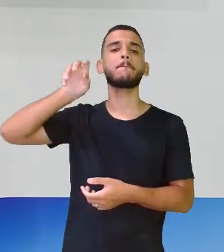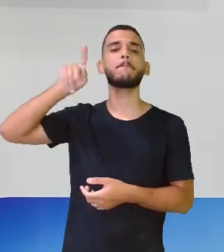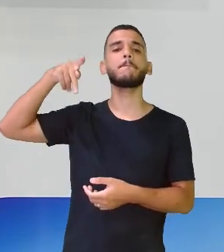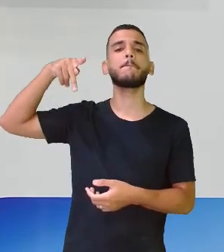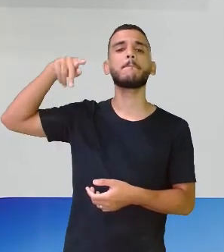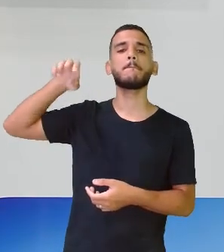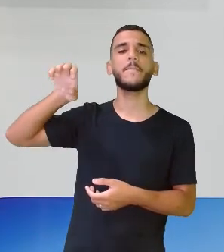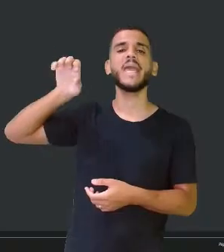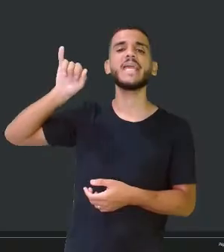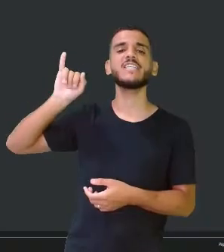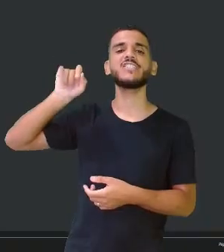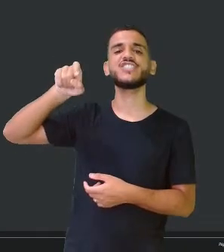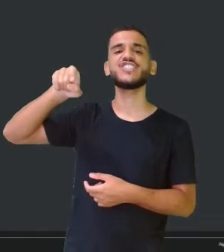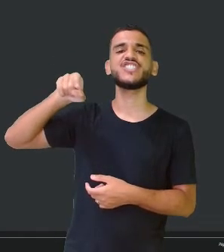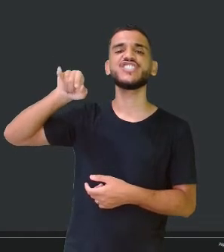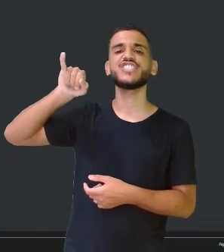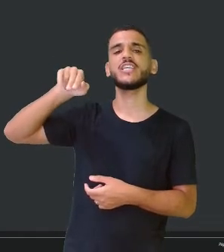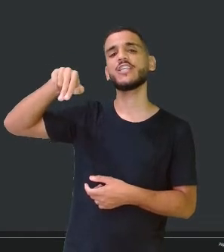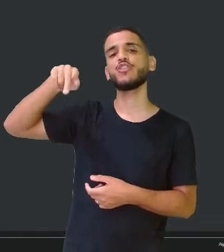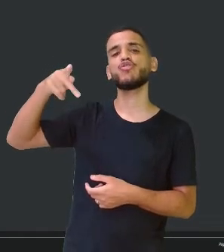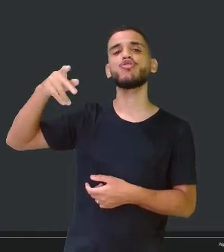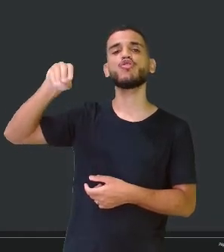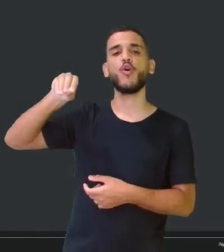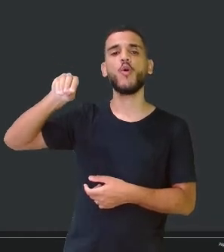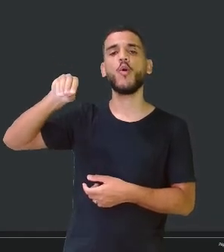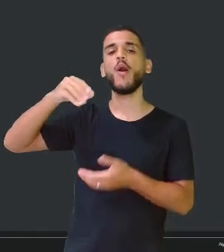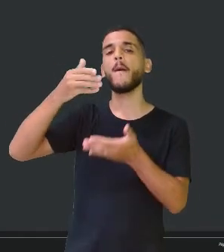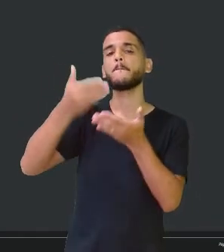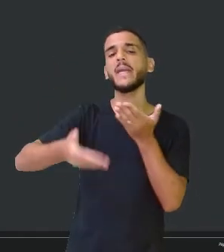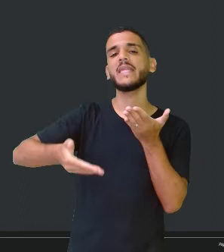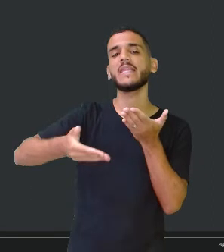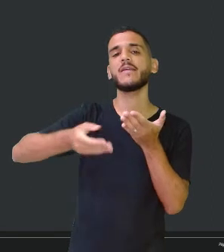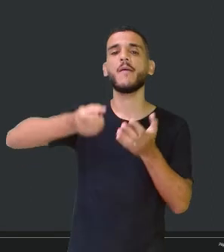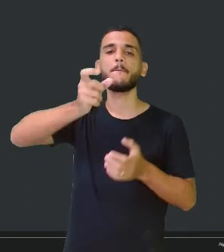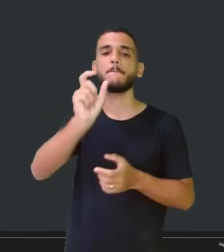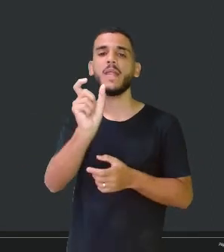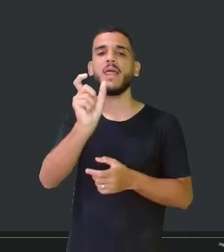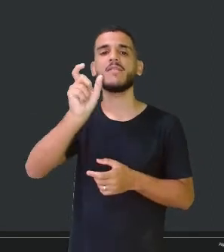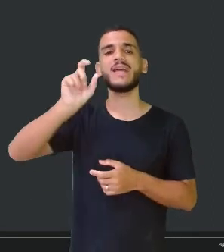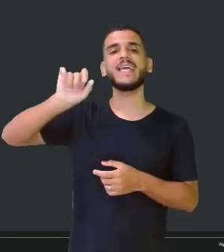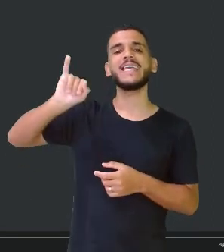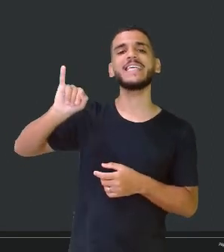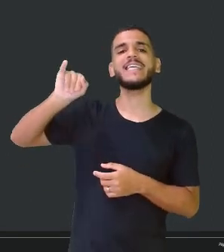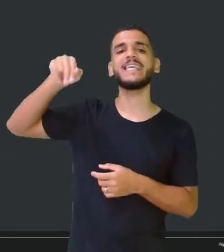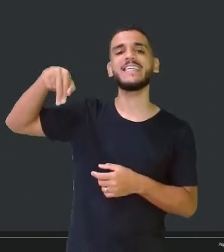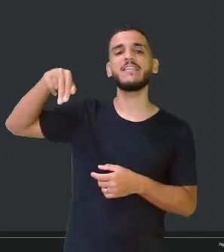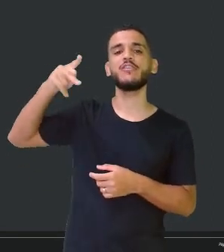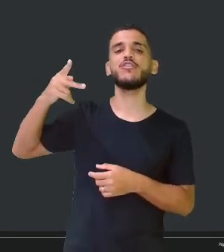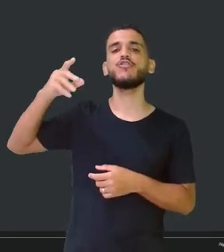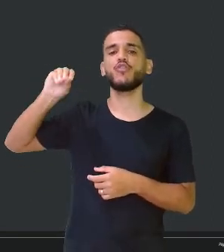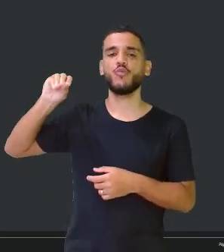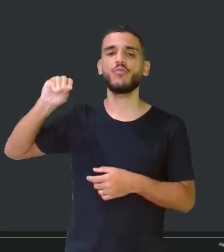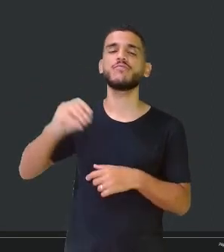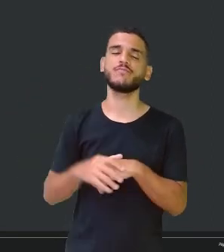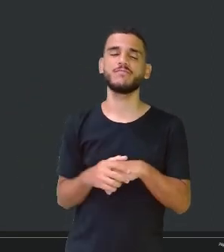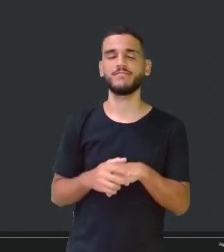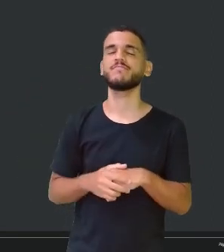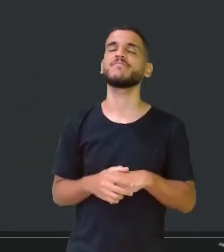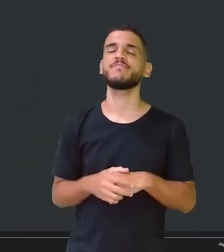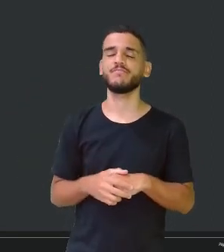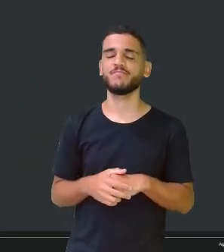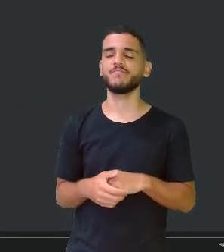ele. Vamos lá, vamos começar. O peixinho perdeu o inho, Sônia Junqueira, ilustrações de